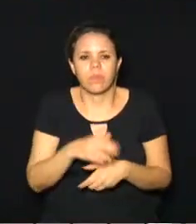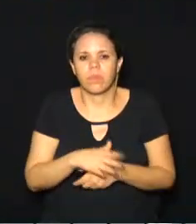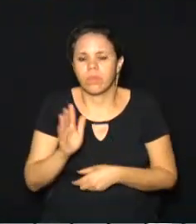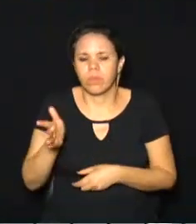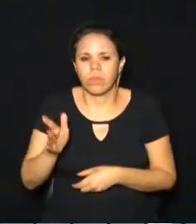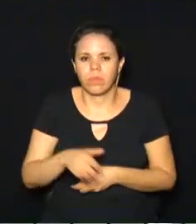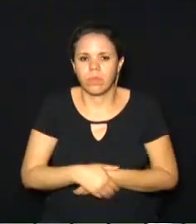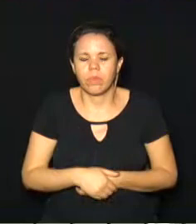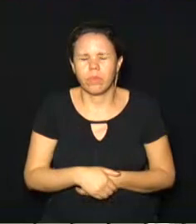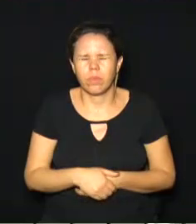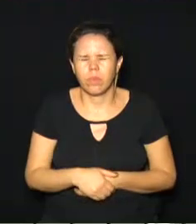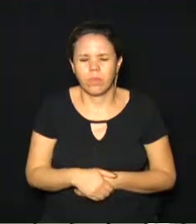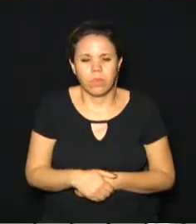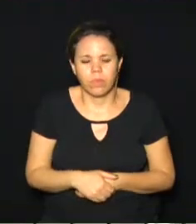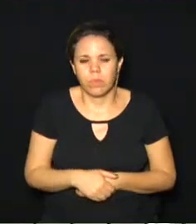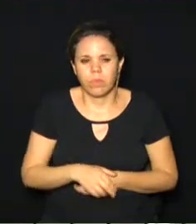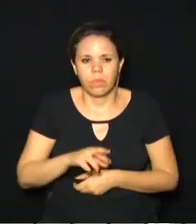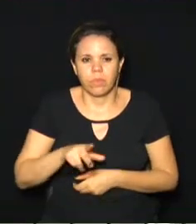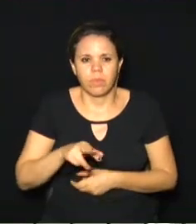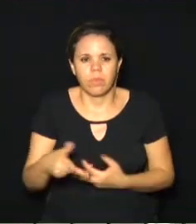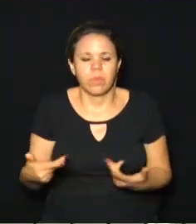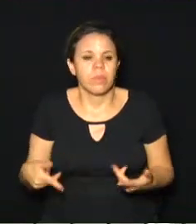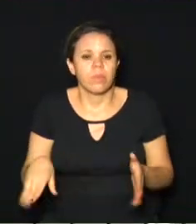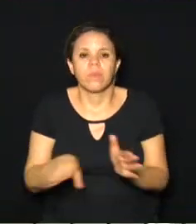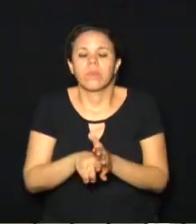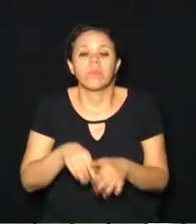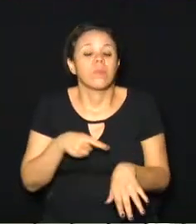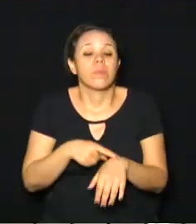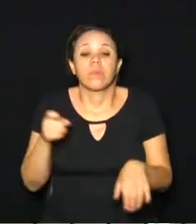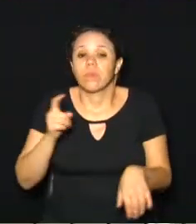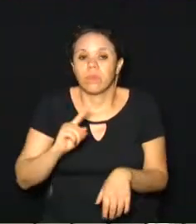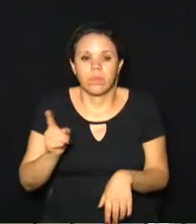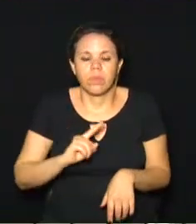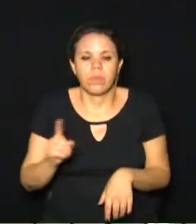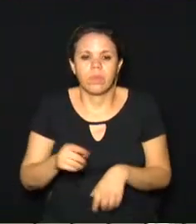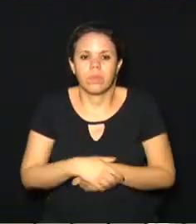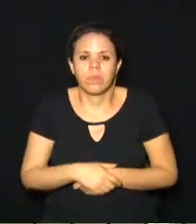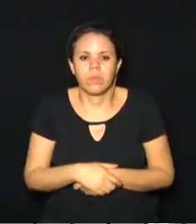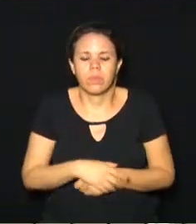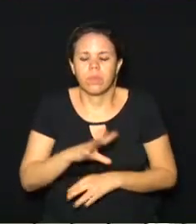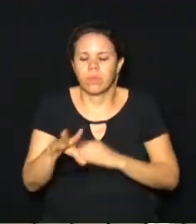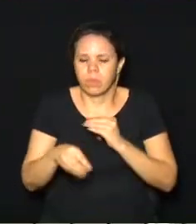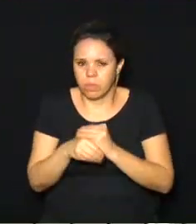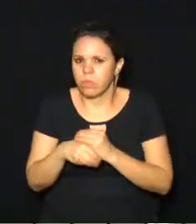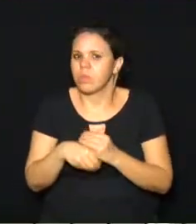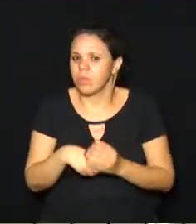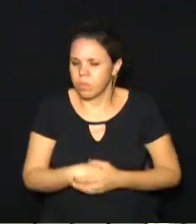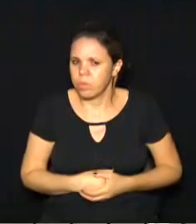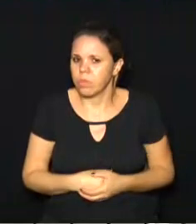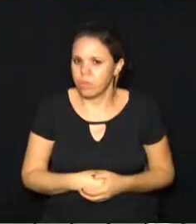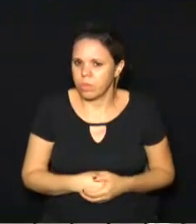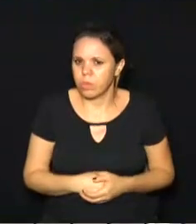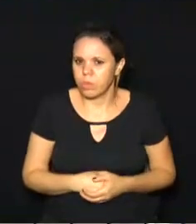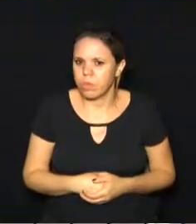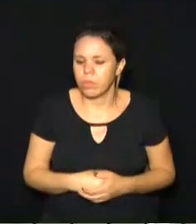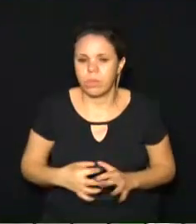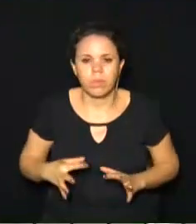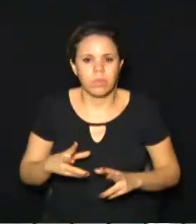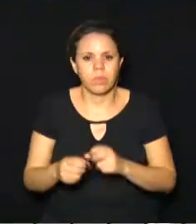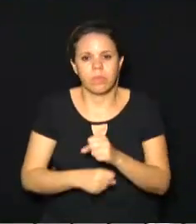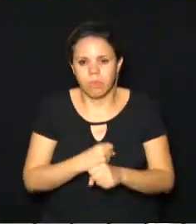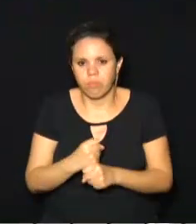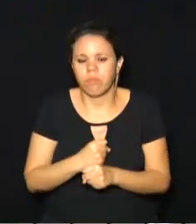está não chega a ser uma hora extra, mas é uma hora complementar que todos os